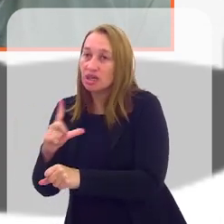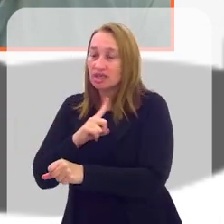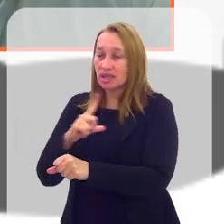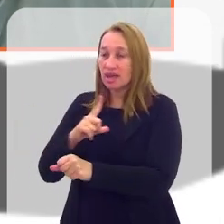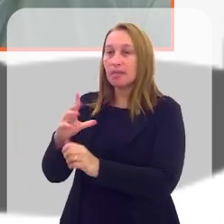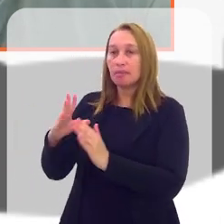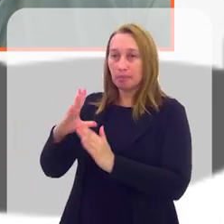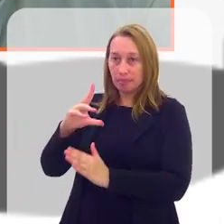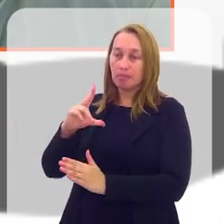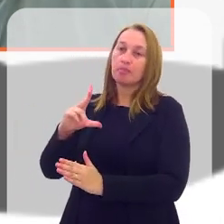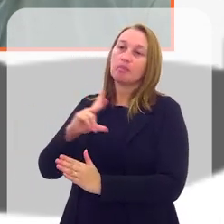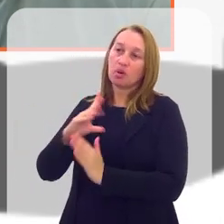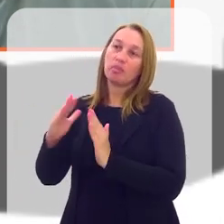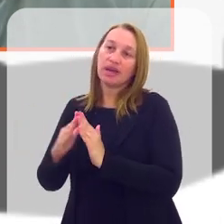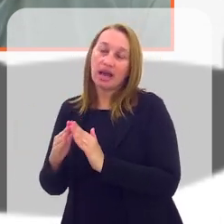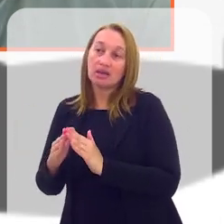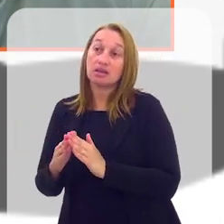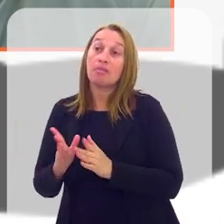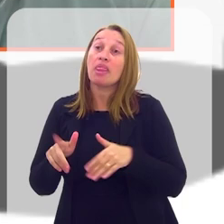casas.